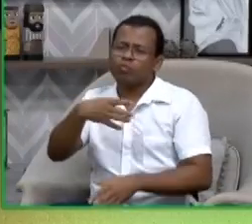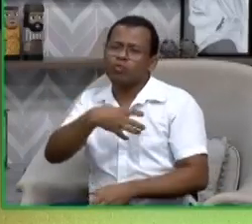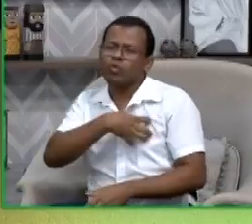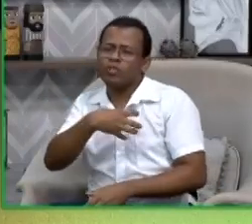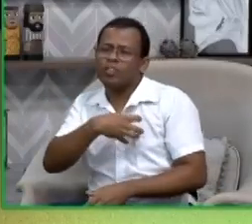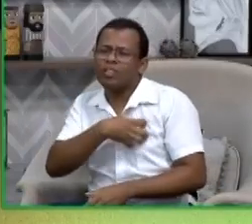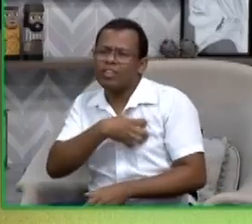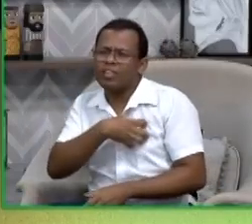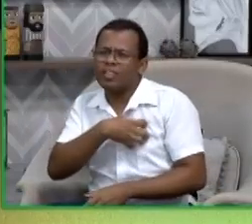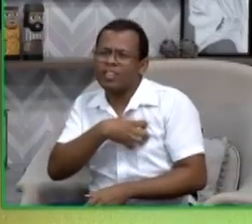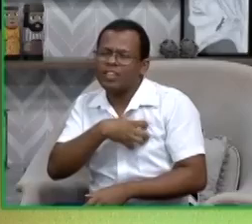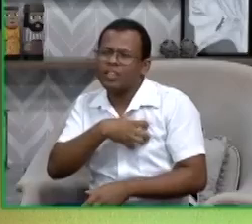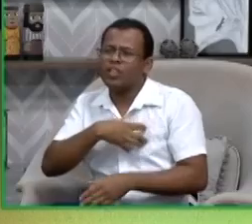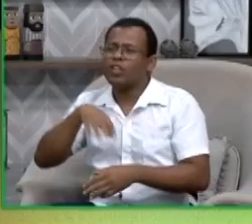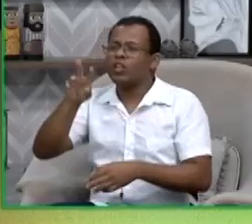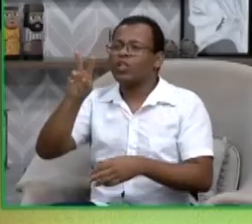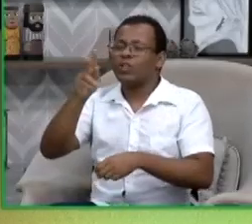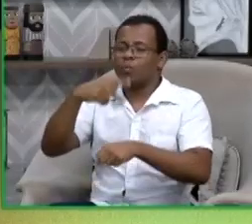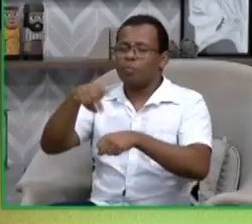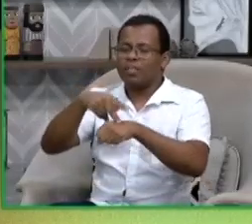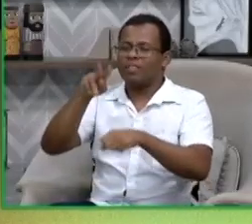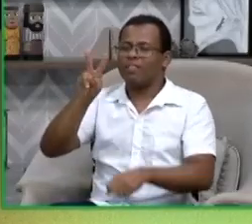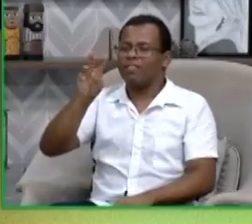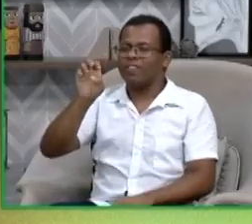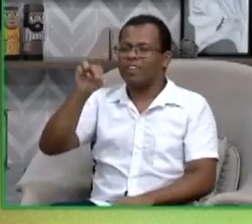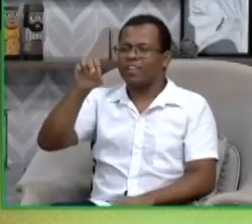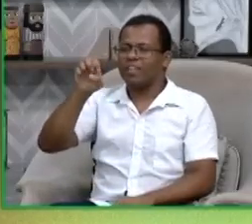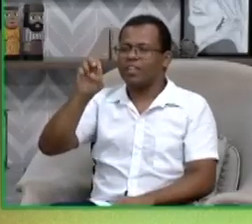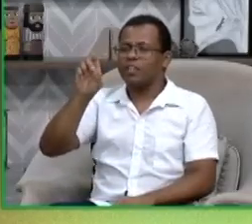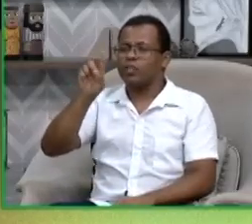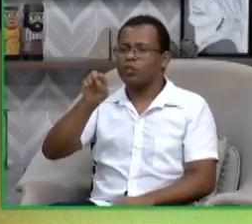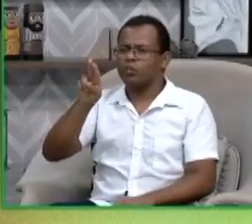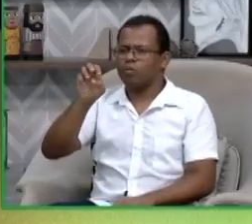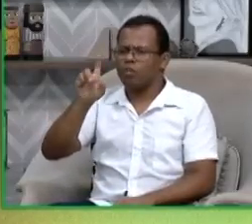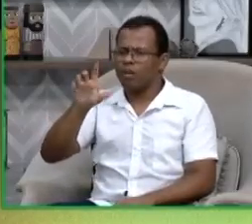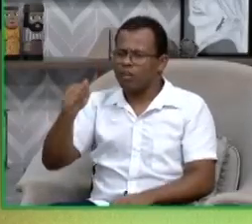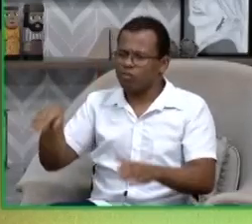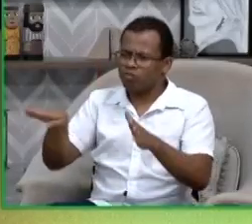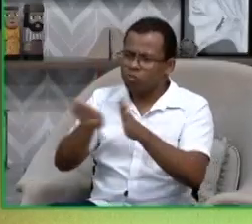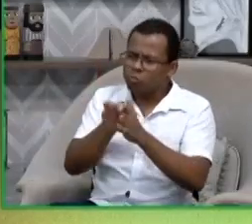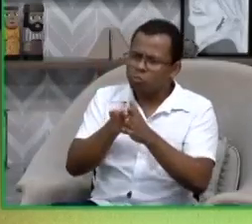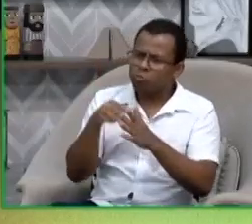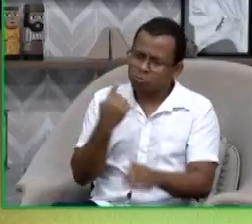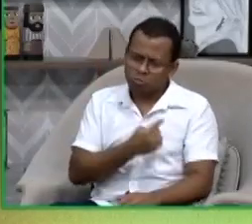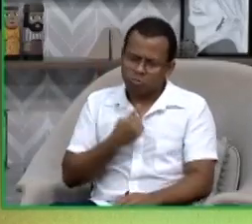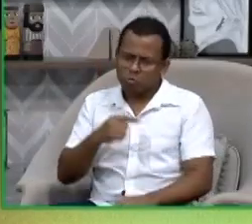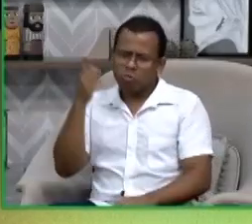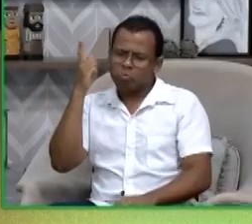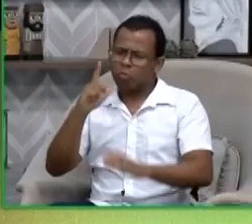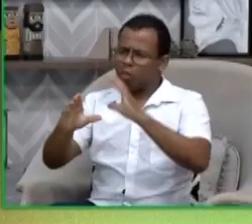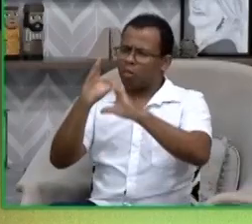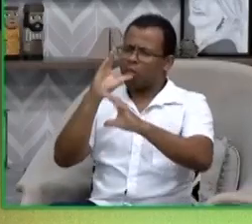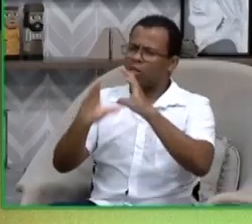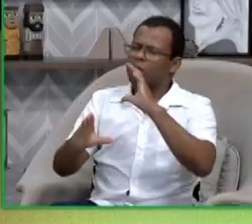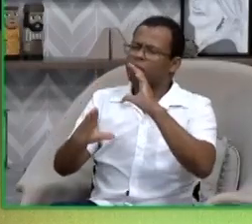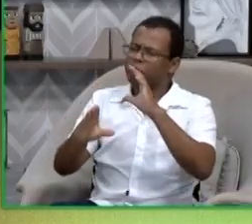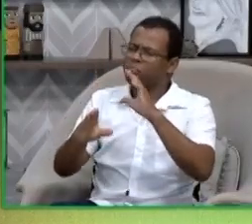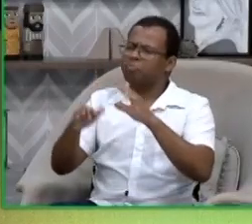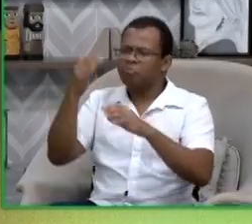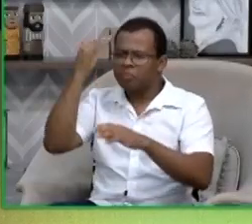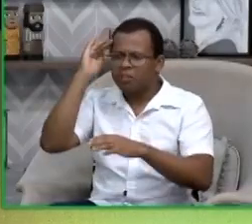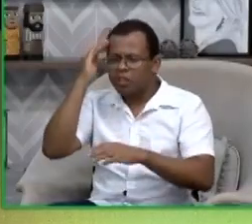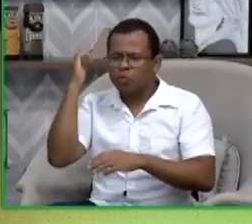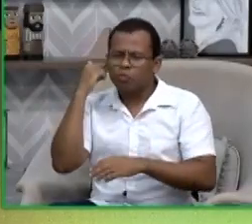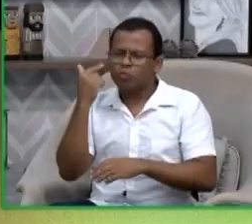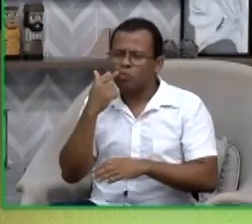surdos de Venezuela, e foi sozinho, e chegando lá, se comunicou e conseguiu ser bem atendido pelos